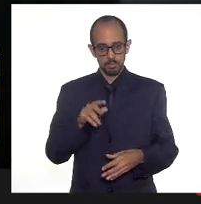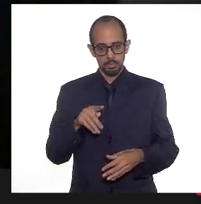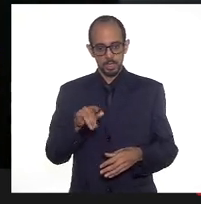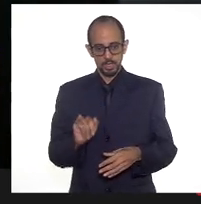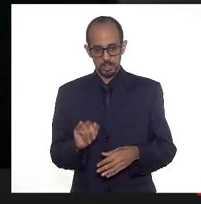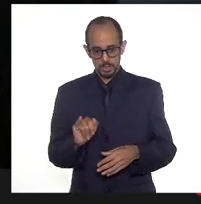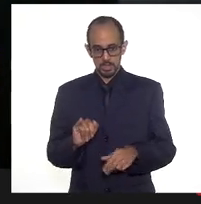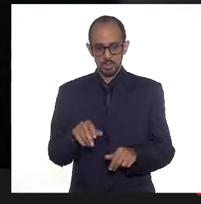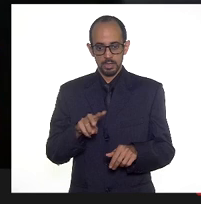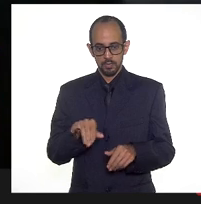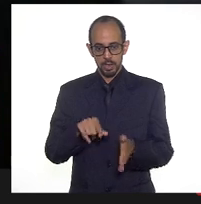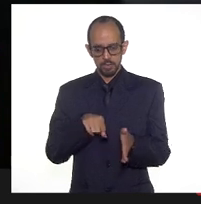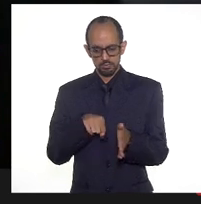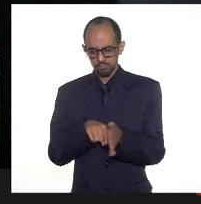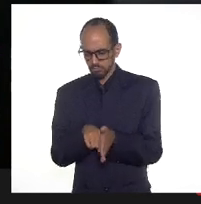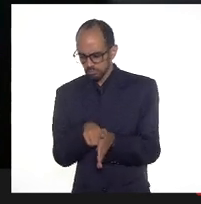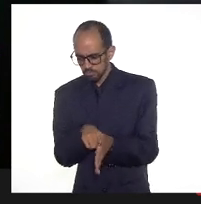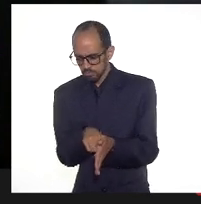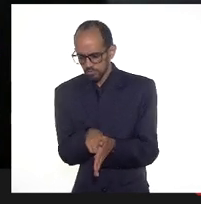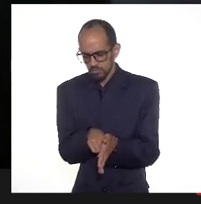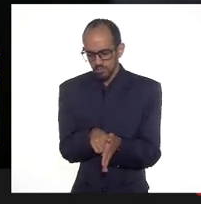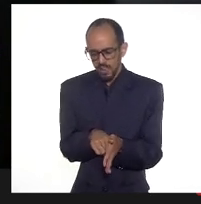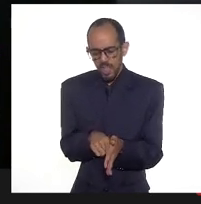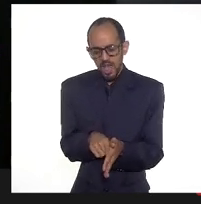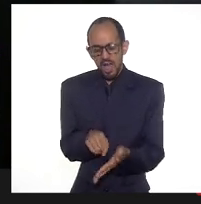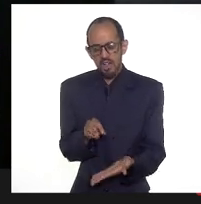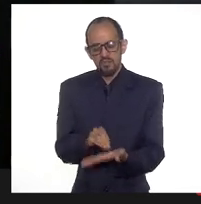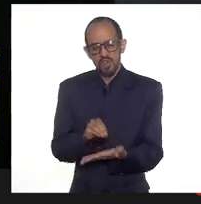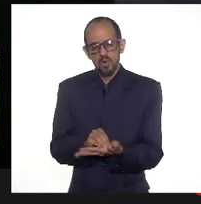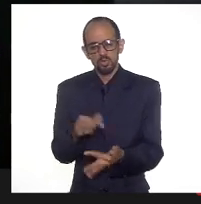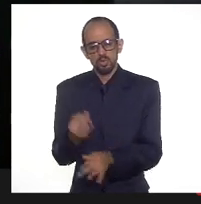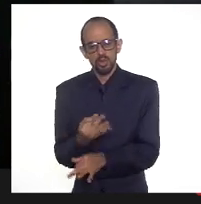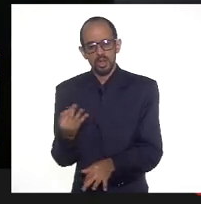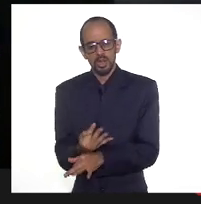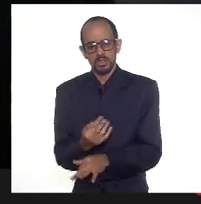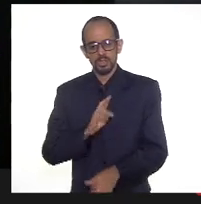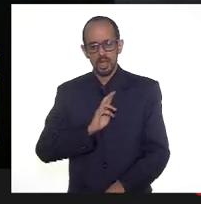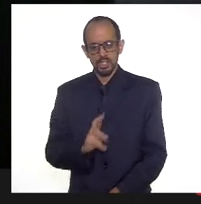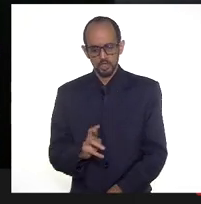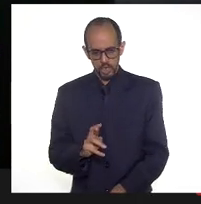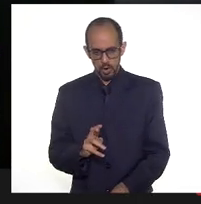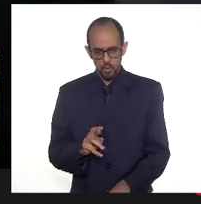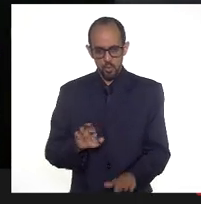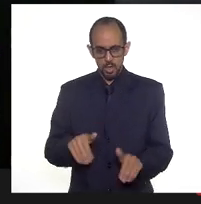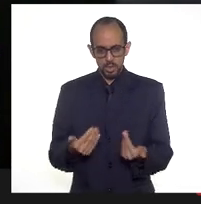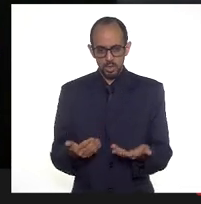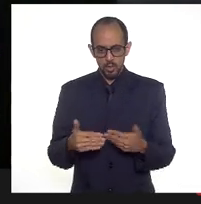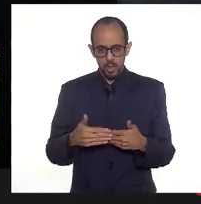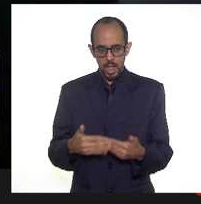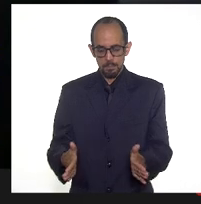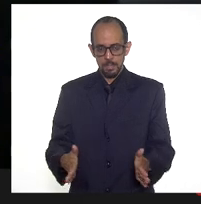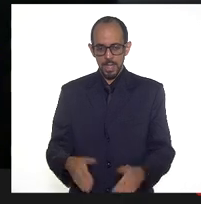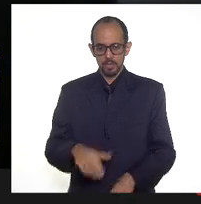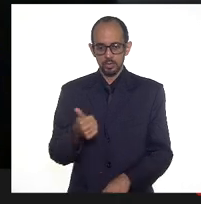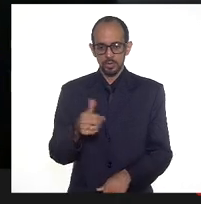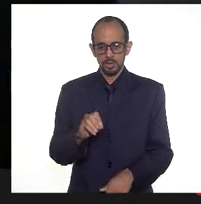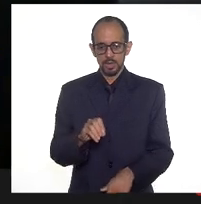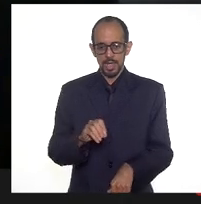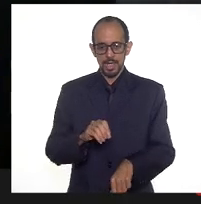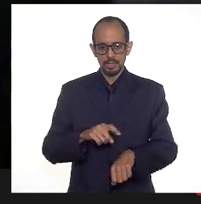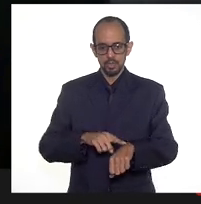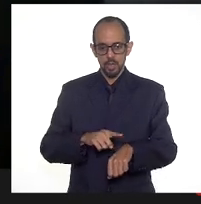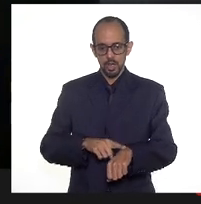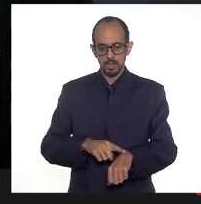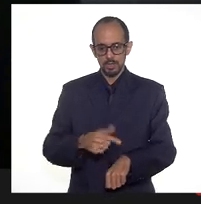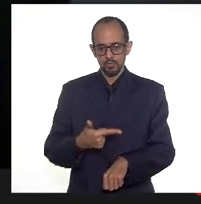que apura a intolerância religiosa. Então, declaro abertos os trabalhos às 10 horas e 23